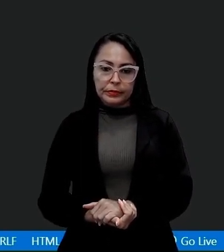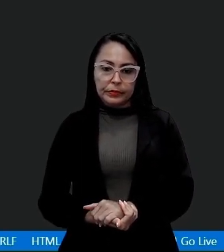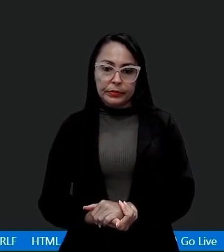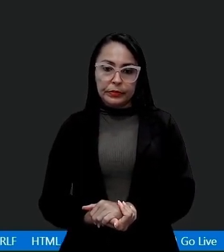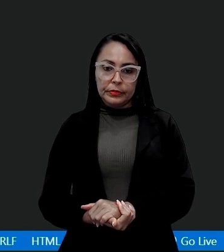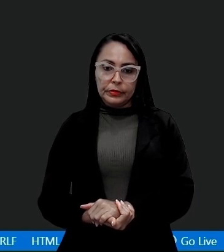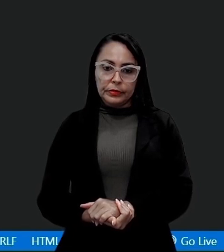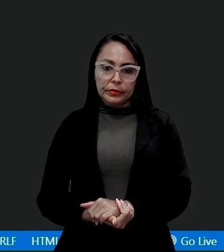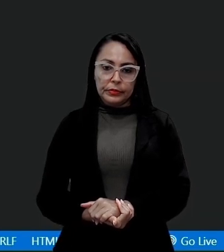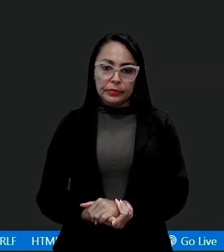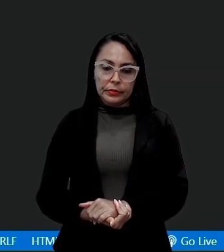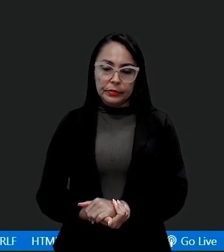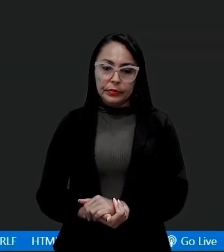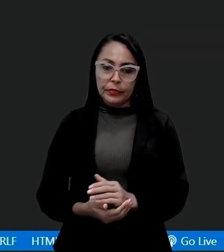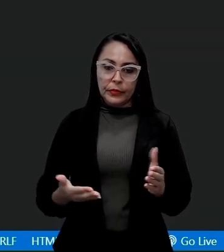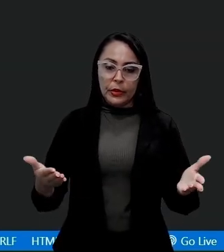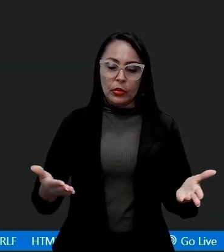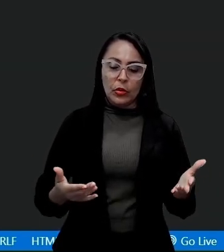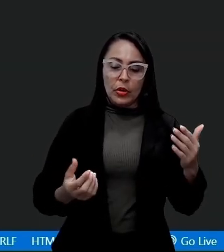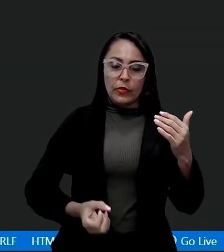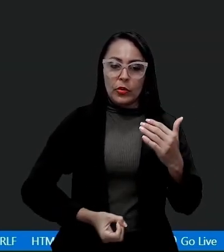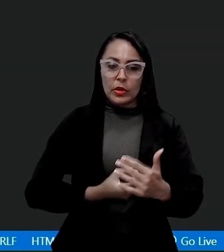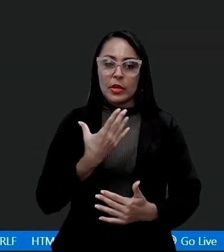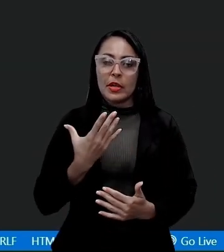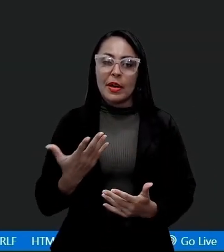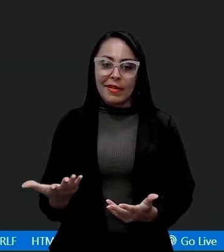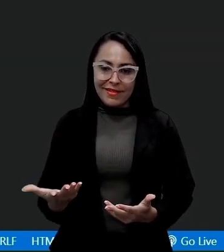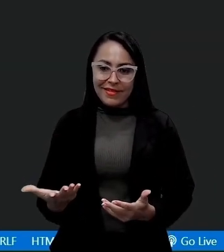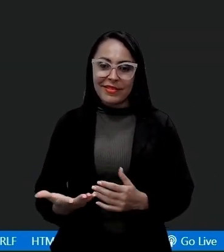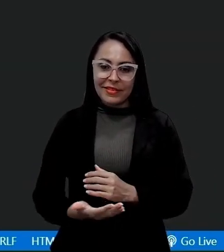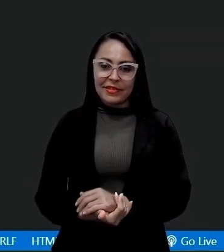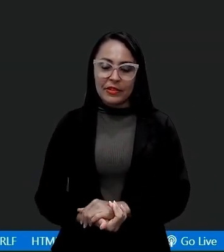E agora eu vou criar aqui a tag script